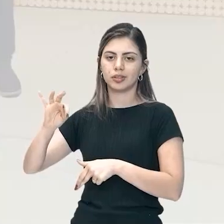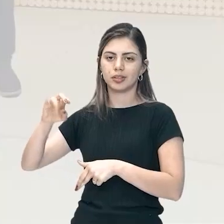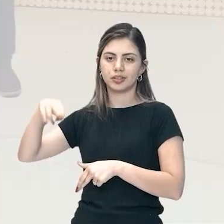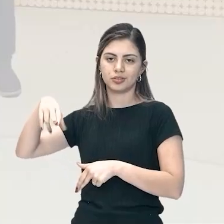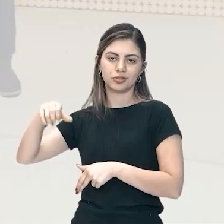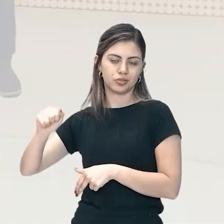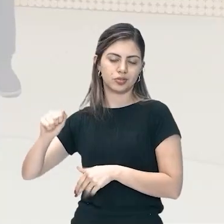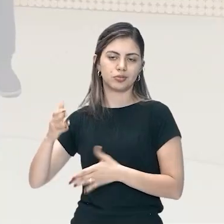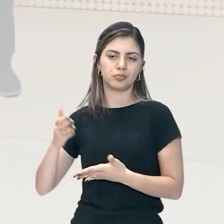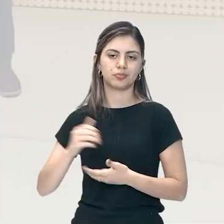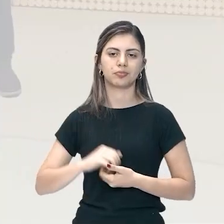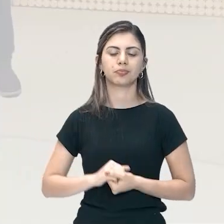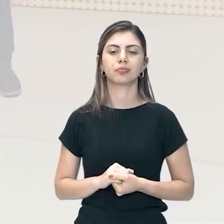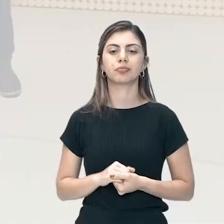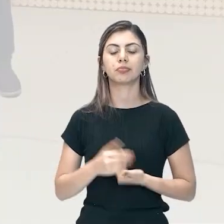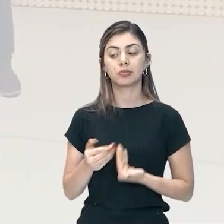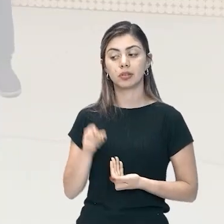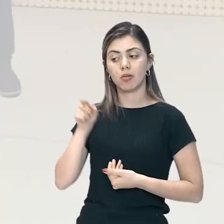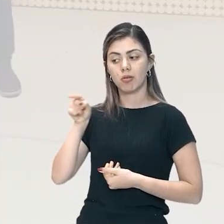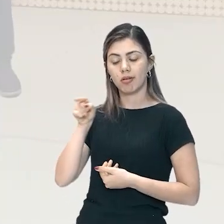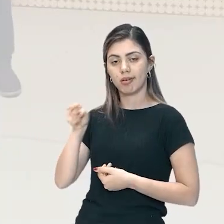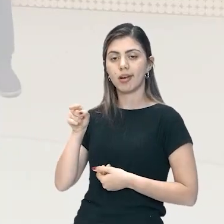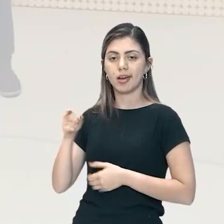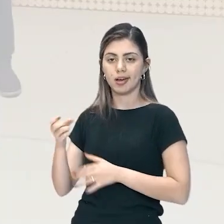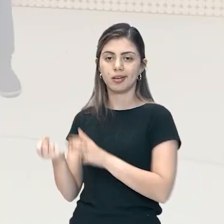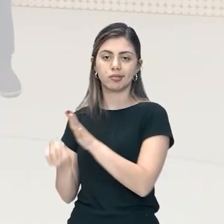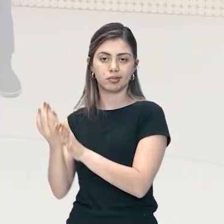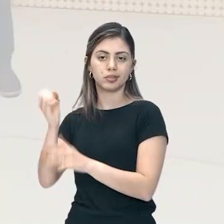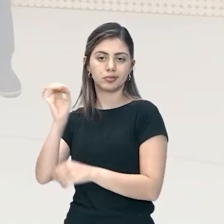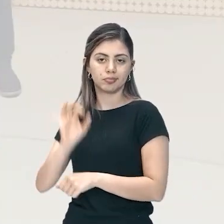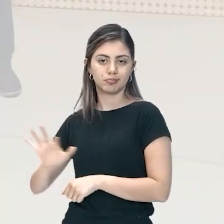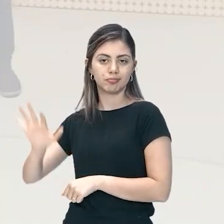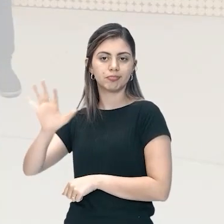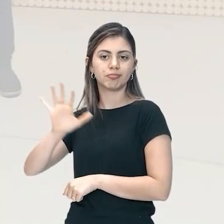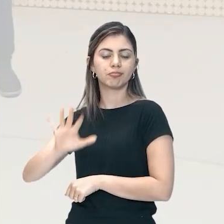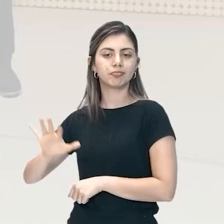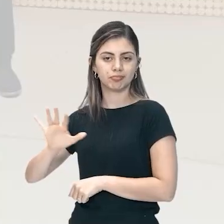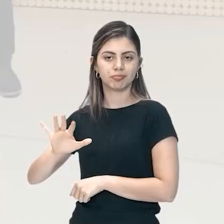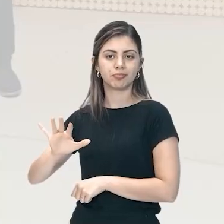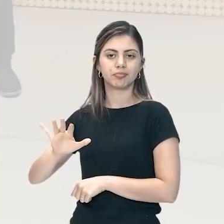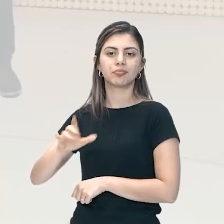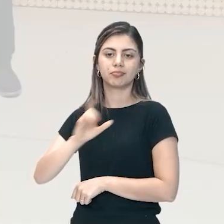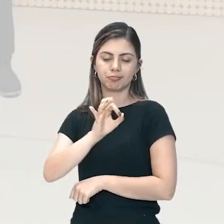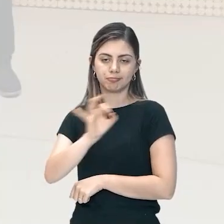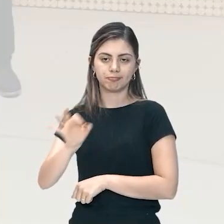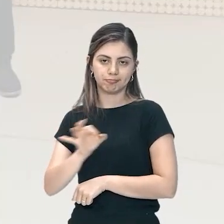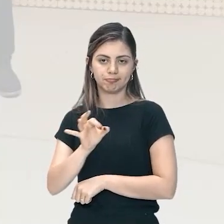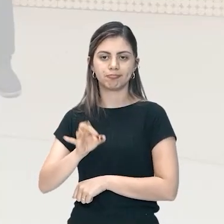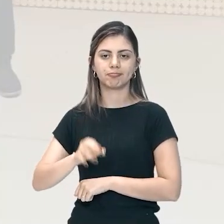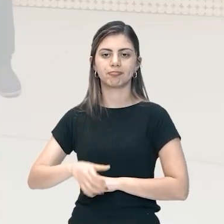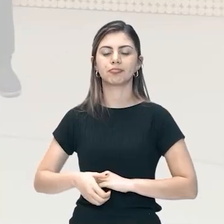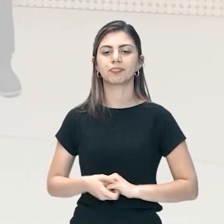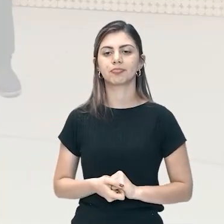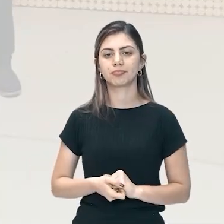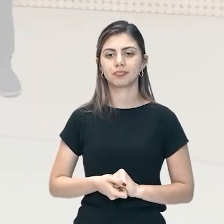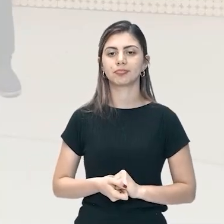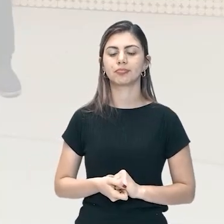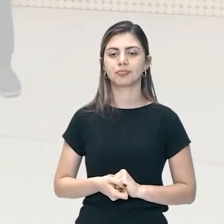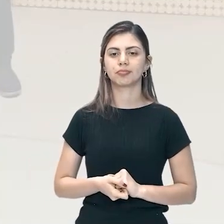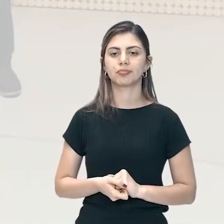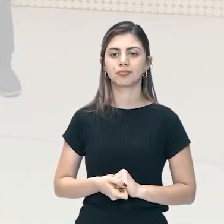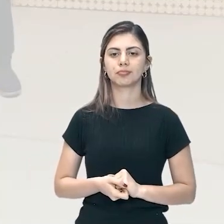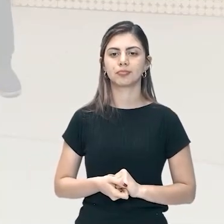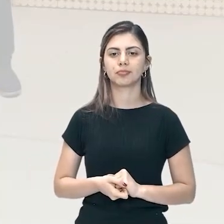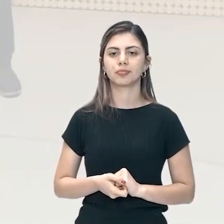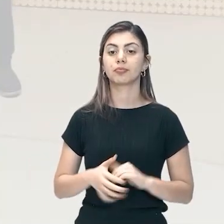é a retina. É na retina, então, que se forma os raios, que se forma a imagem, tá bom? É na retina que se forma a